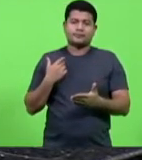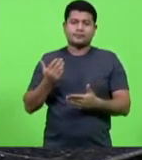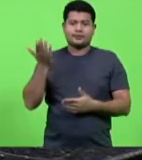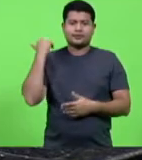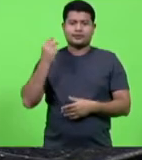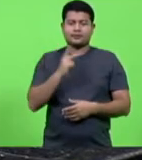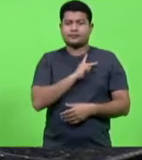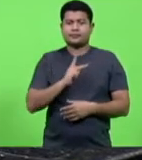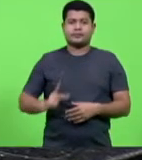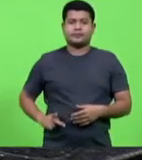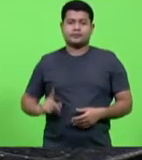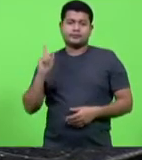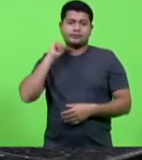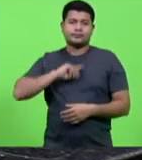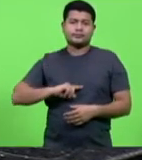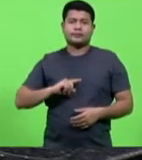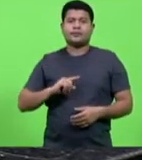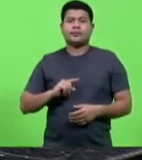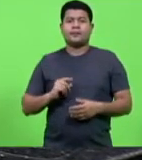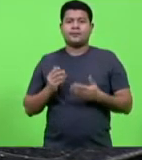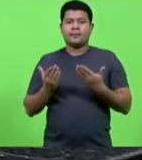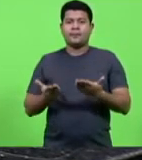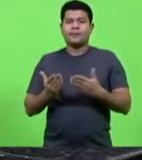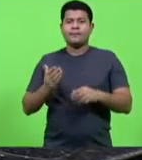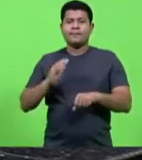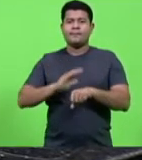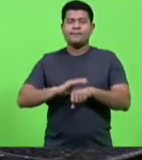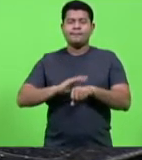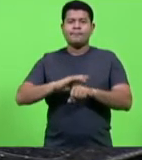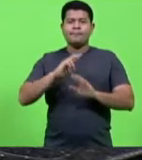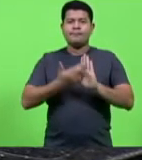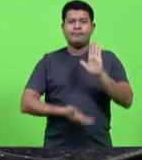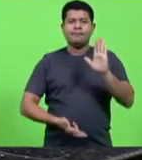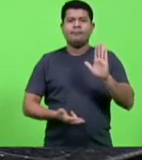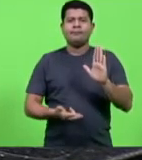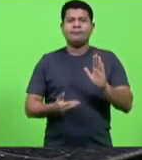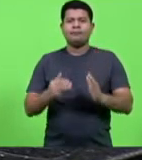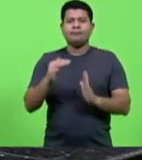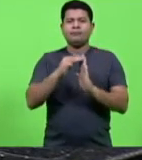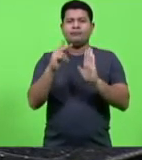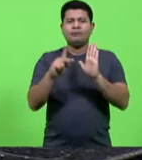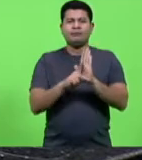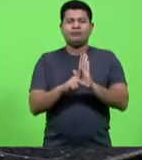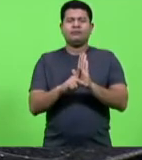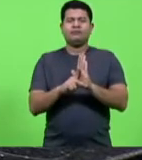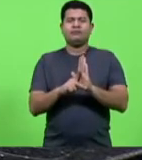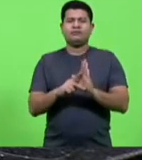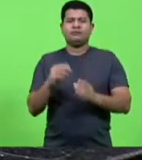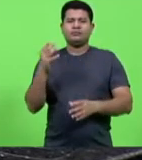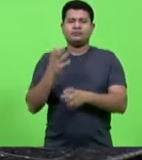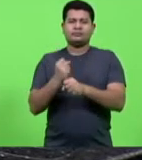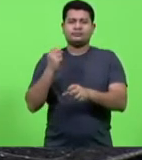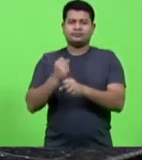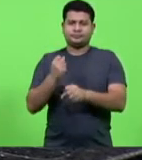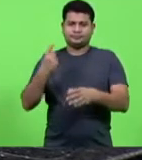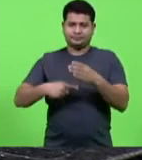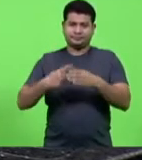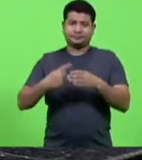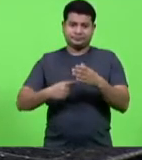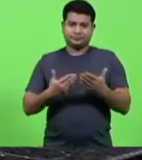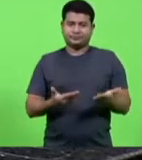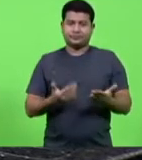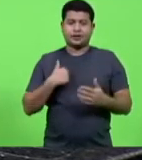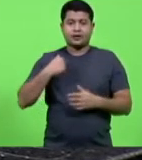Silvio, fui o relator dessa medida provisória na Comissão de Finanças, e eu me lembro muito